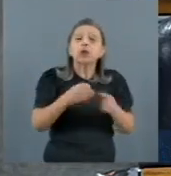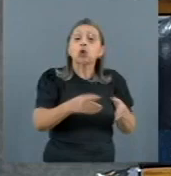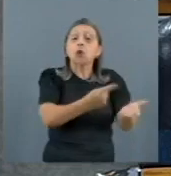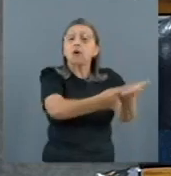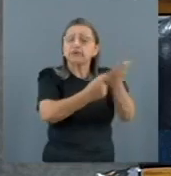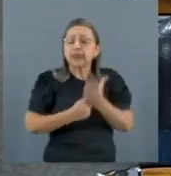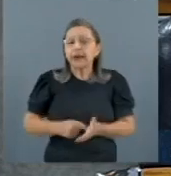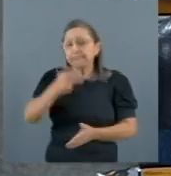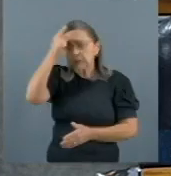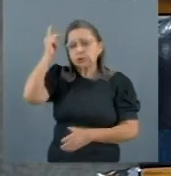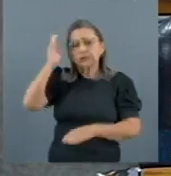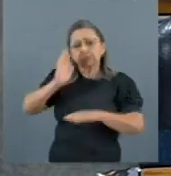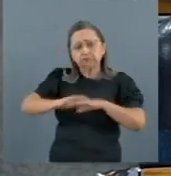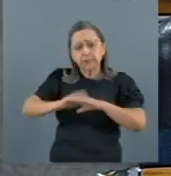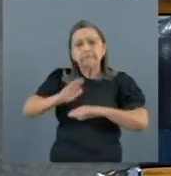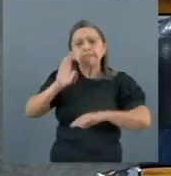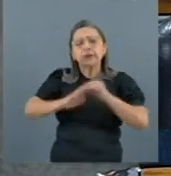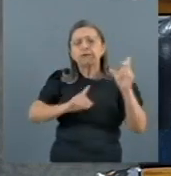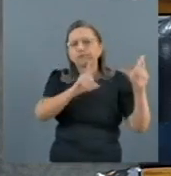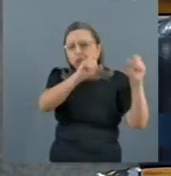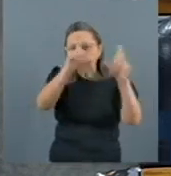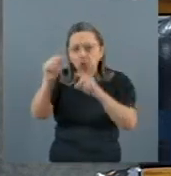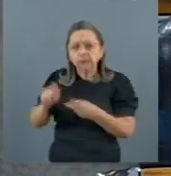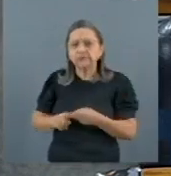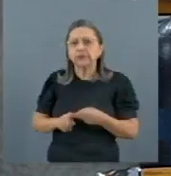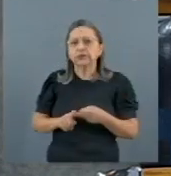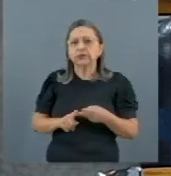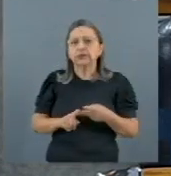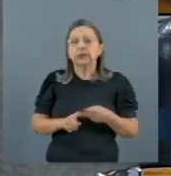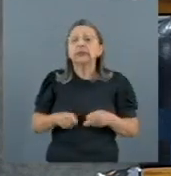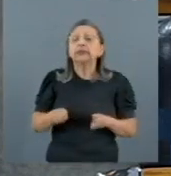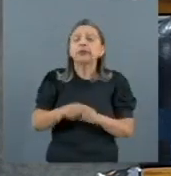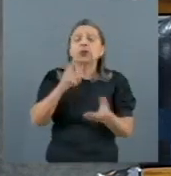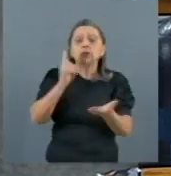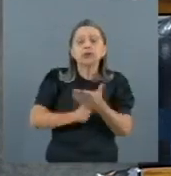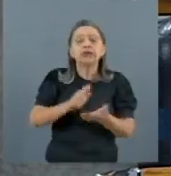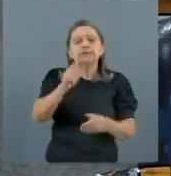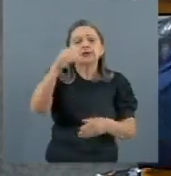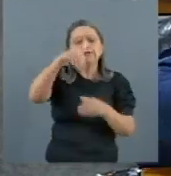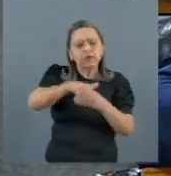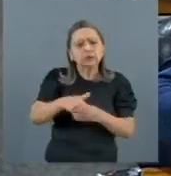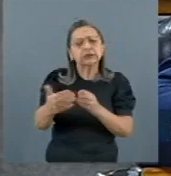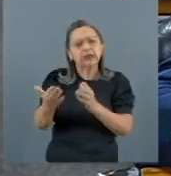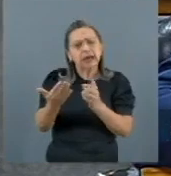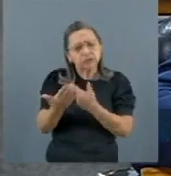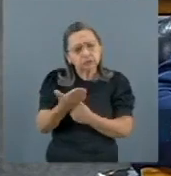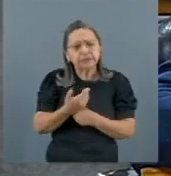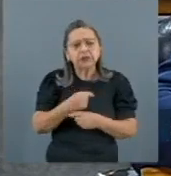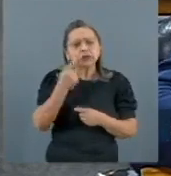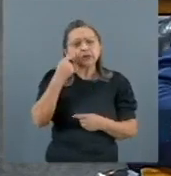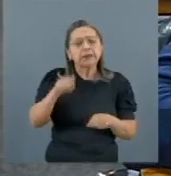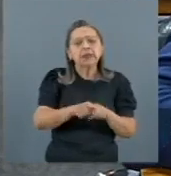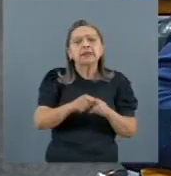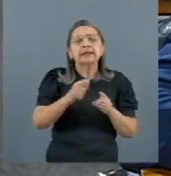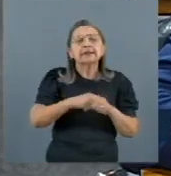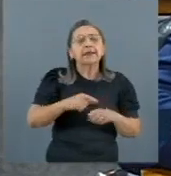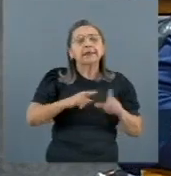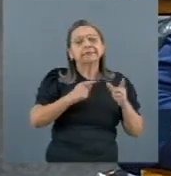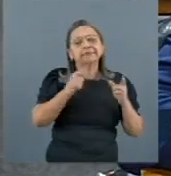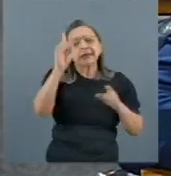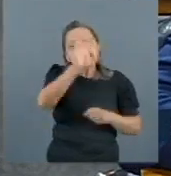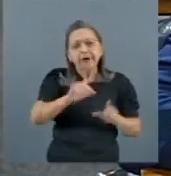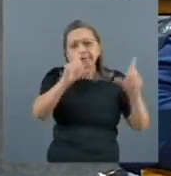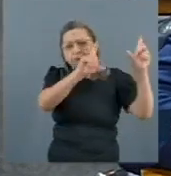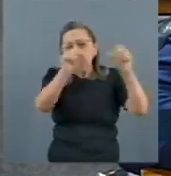Reuters. Contar com seu voto para a gente trazer as imagens do Ministério da Justiça. Não é a verdade que a gente está buscando? Porque tem